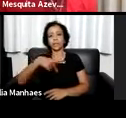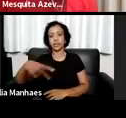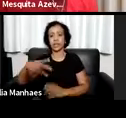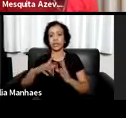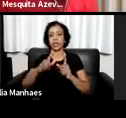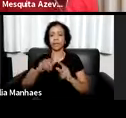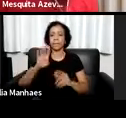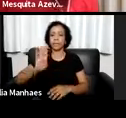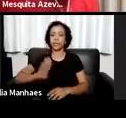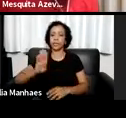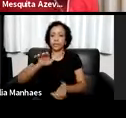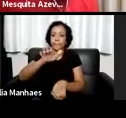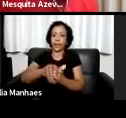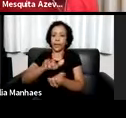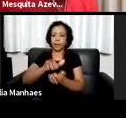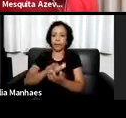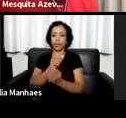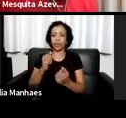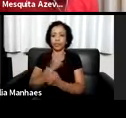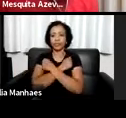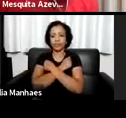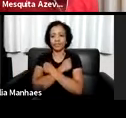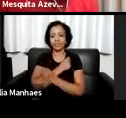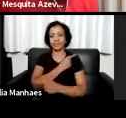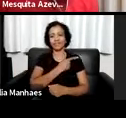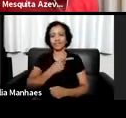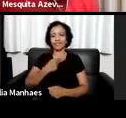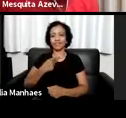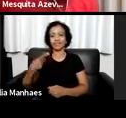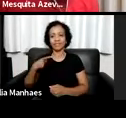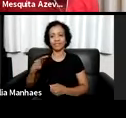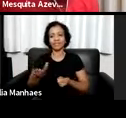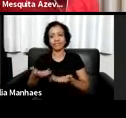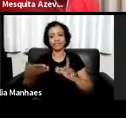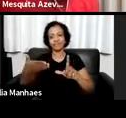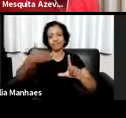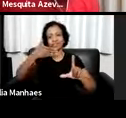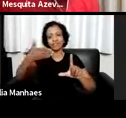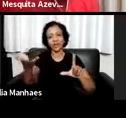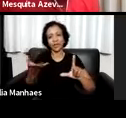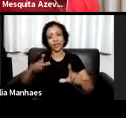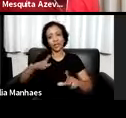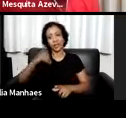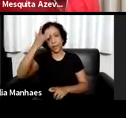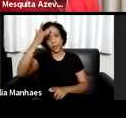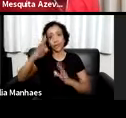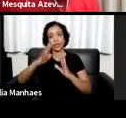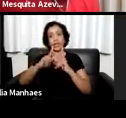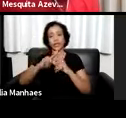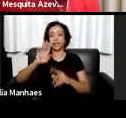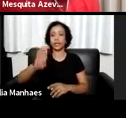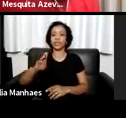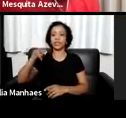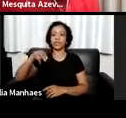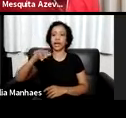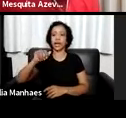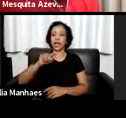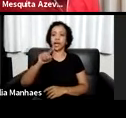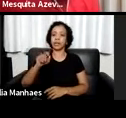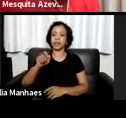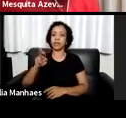Pastor Alberto, dê o seu boa noite, a sua saudação, pastor. Temos gente lá da Igreja Batista em Nazaré da Mata nos acompanhando